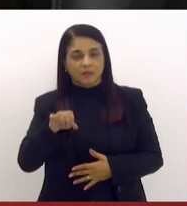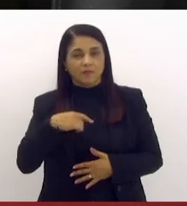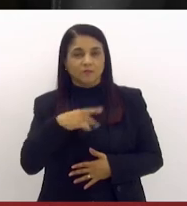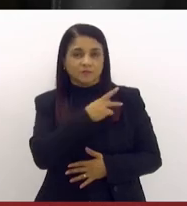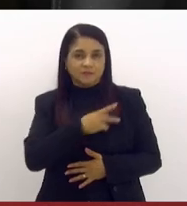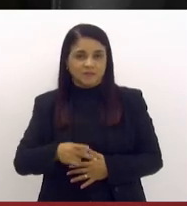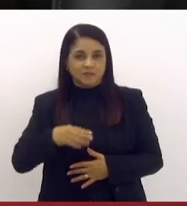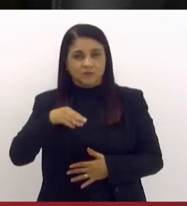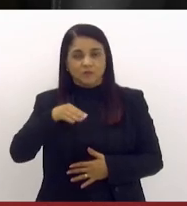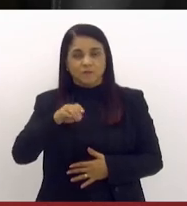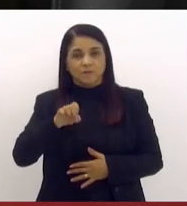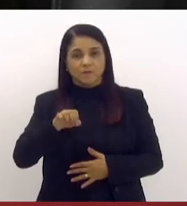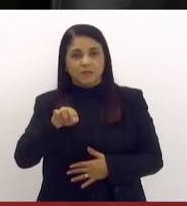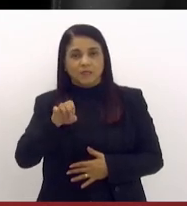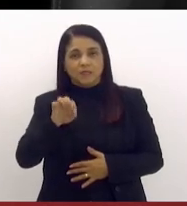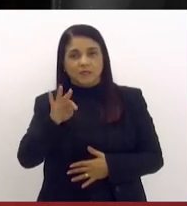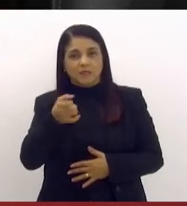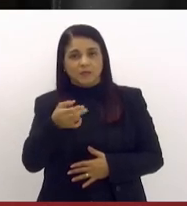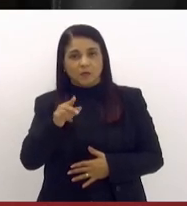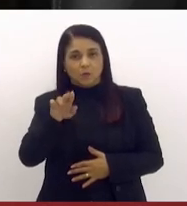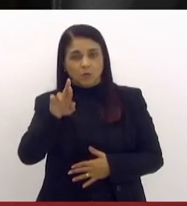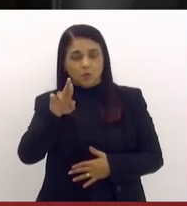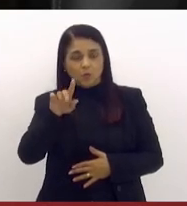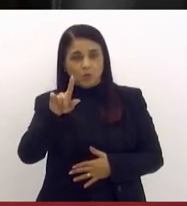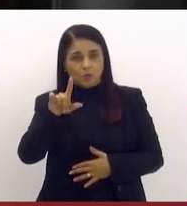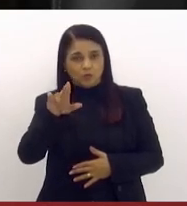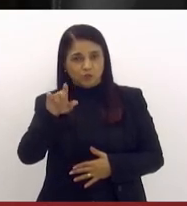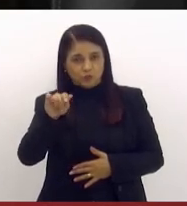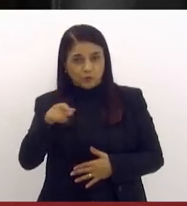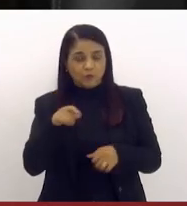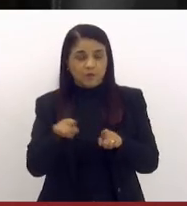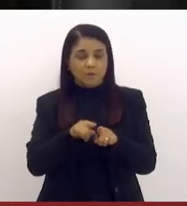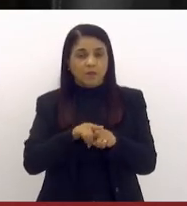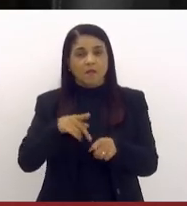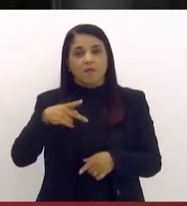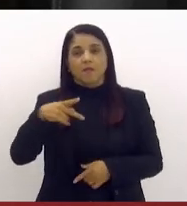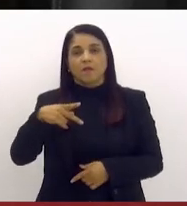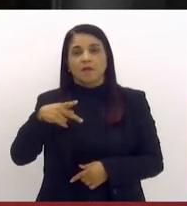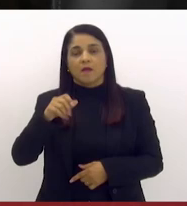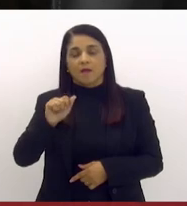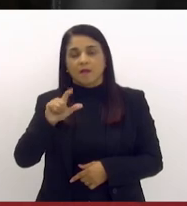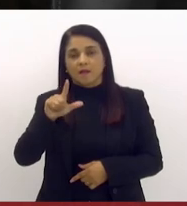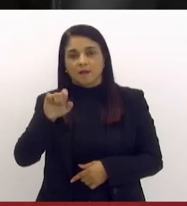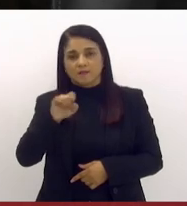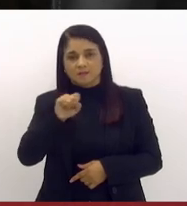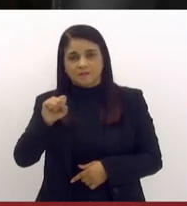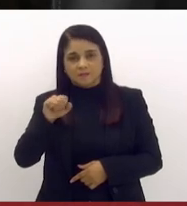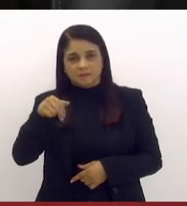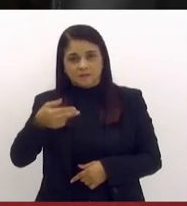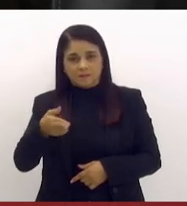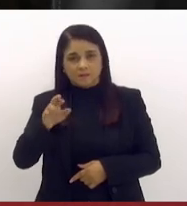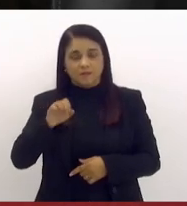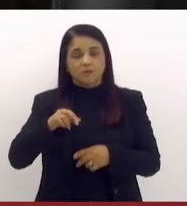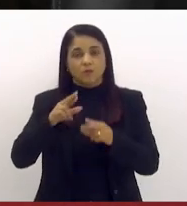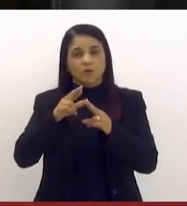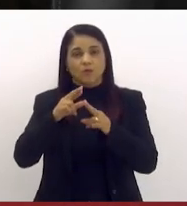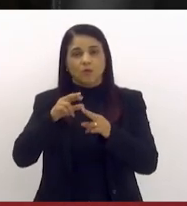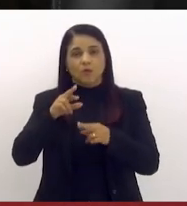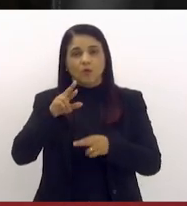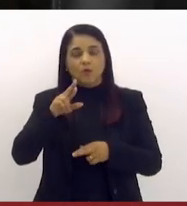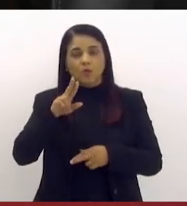da senhora Alessandra paulon pró-reitora de ensino do IFRJ o Senor Joa